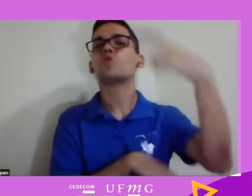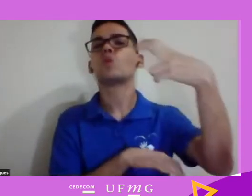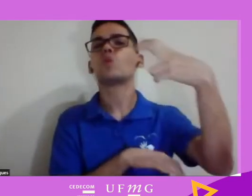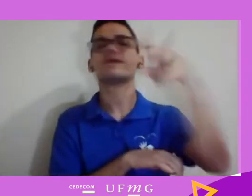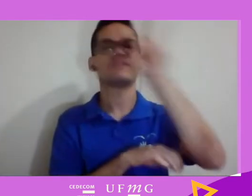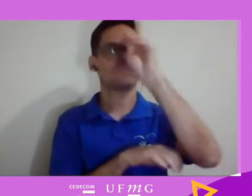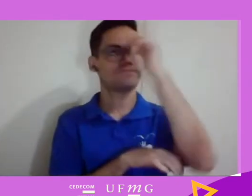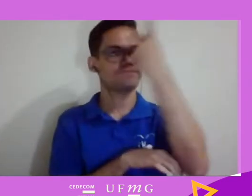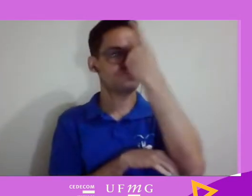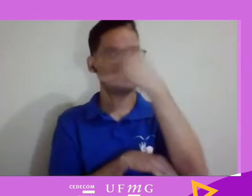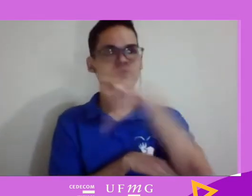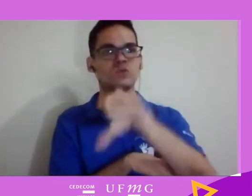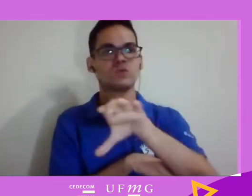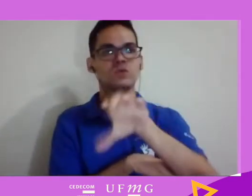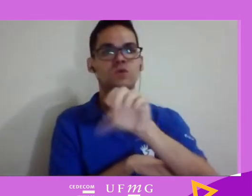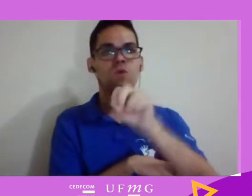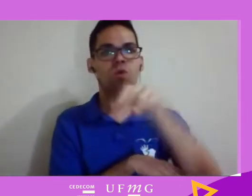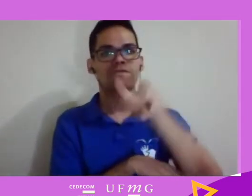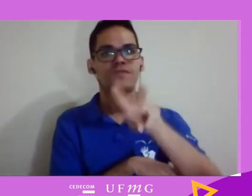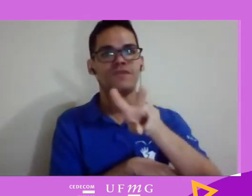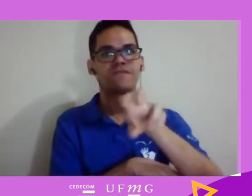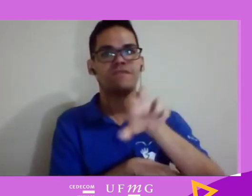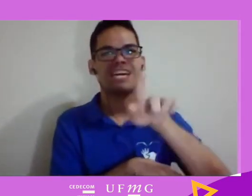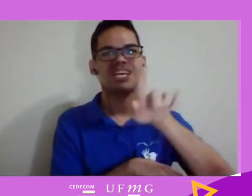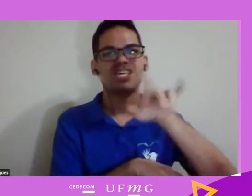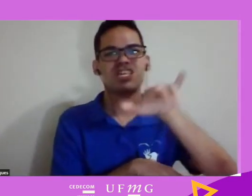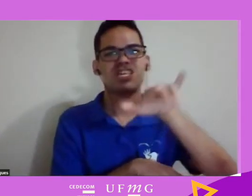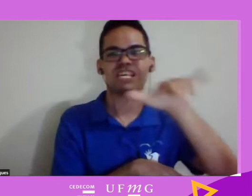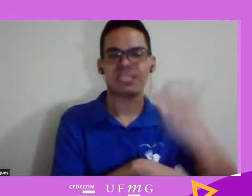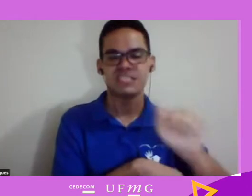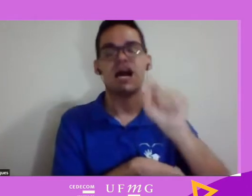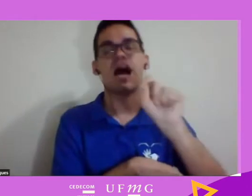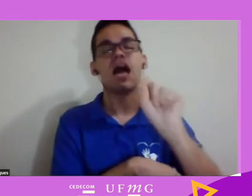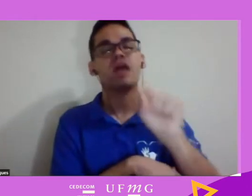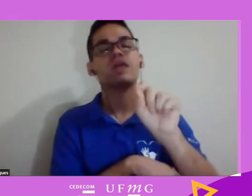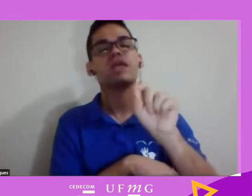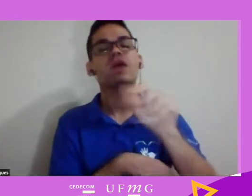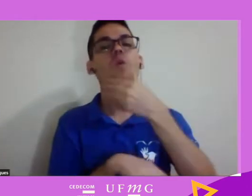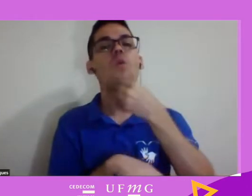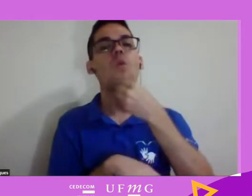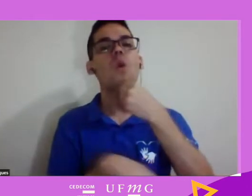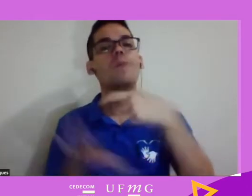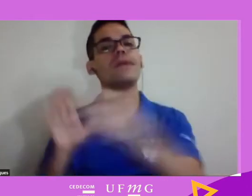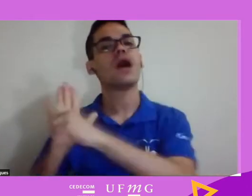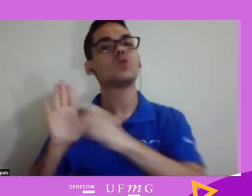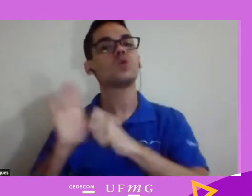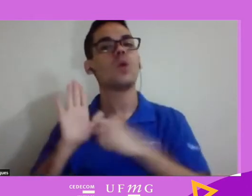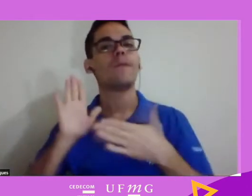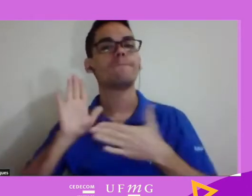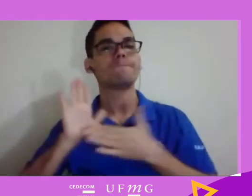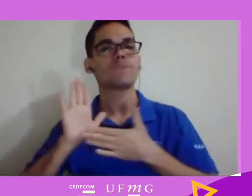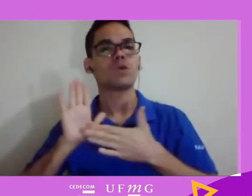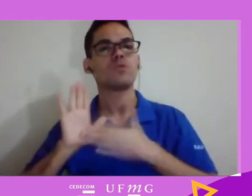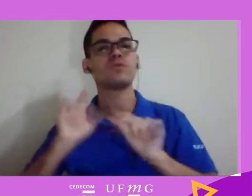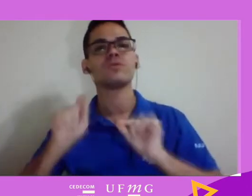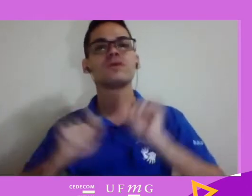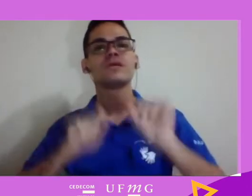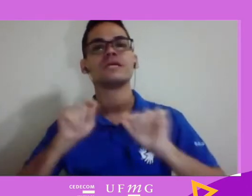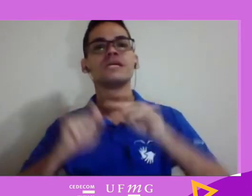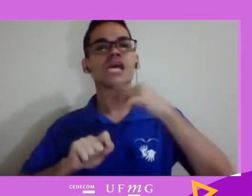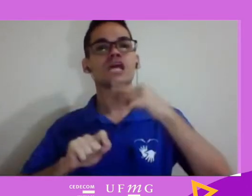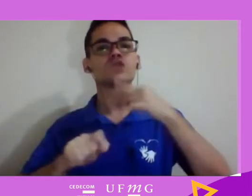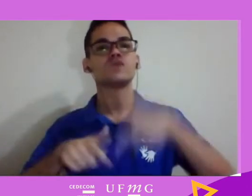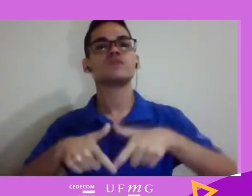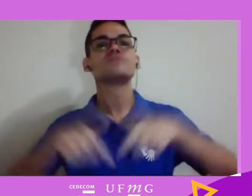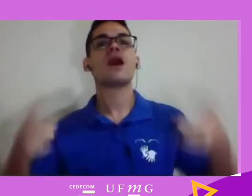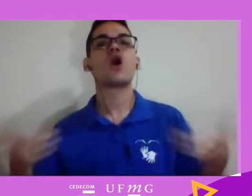Conexões, onde ele vai propor que a grande questão hoje são essas conexões. E nós estamos assistindo a relevância disso que ele